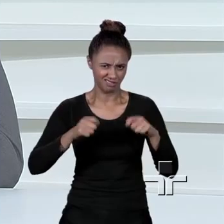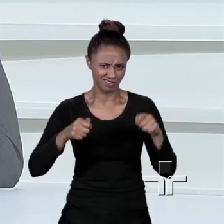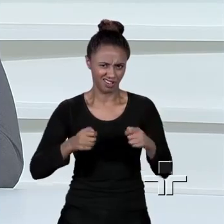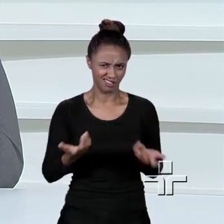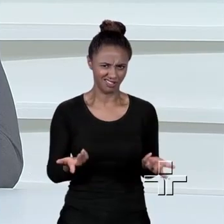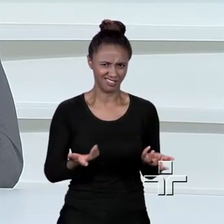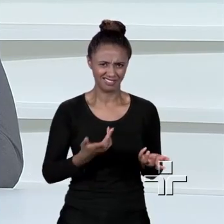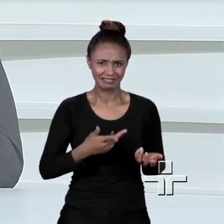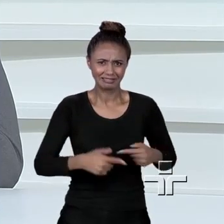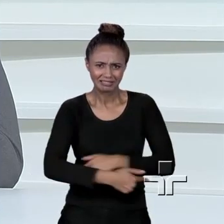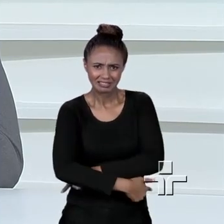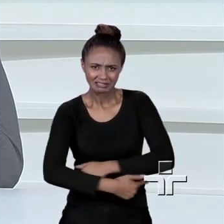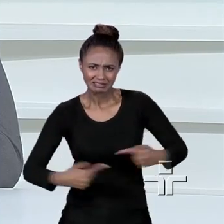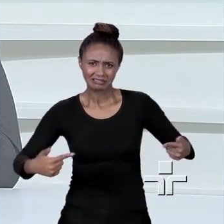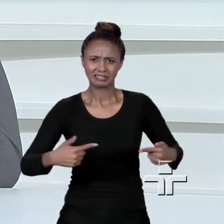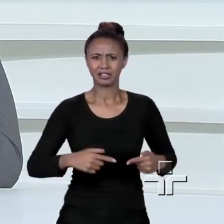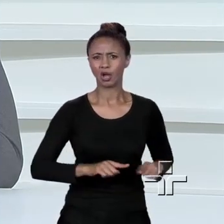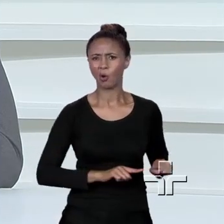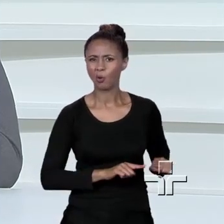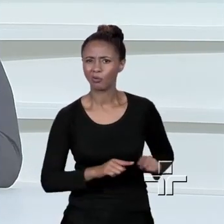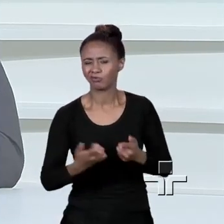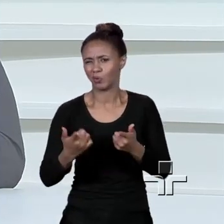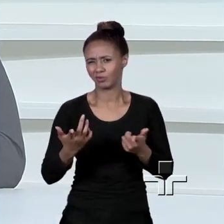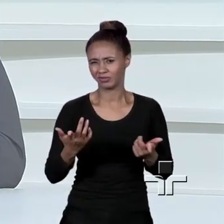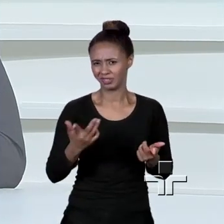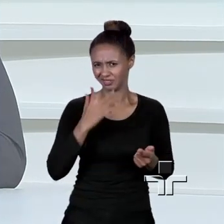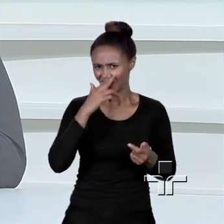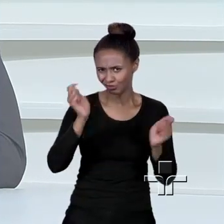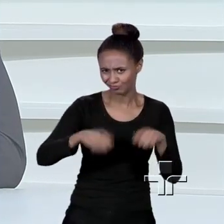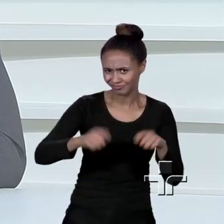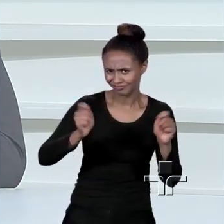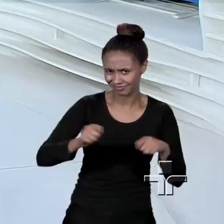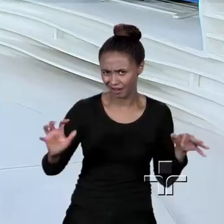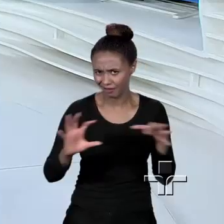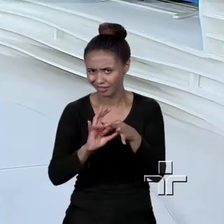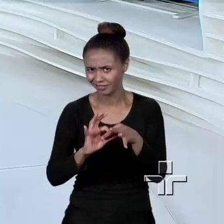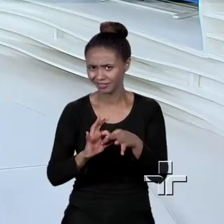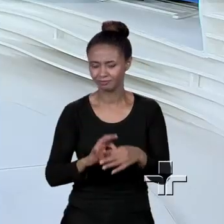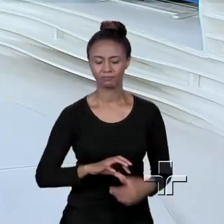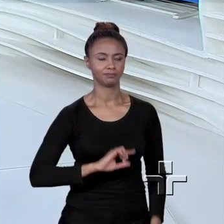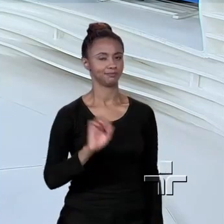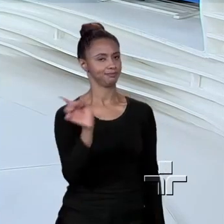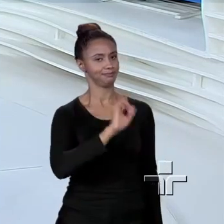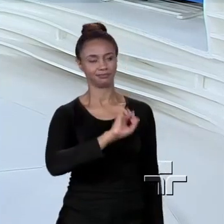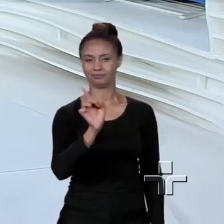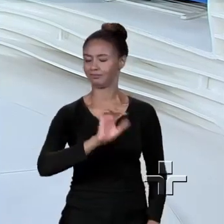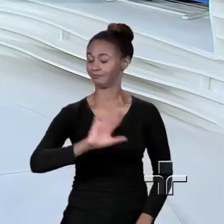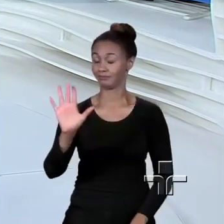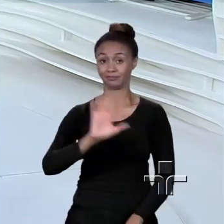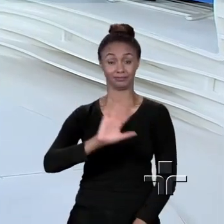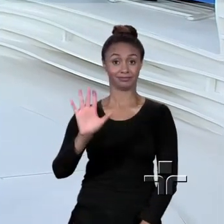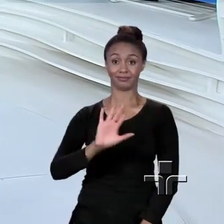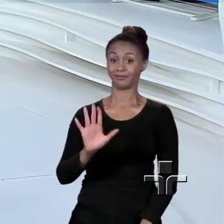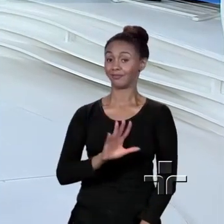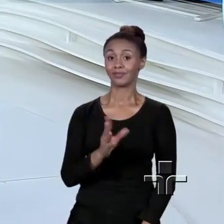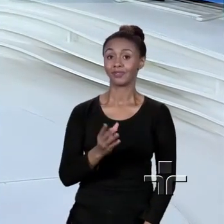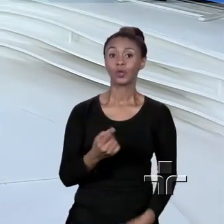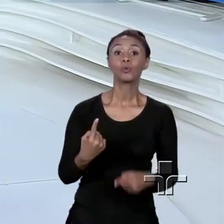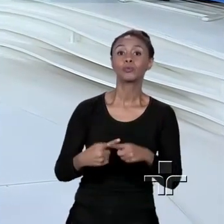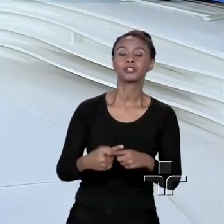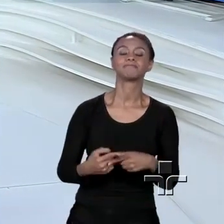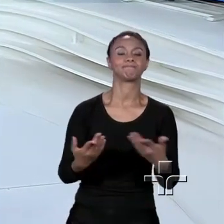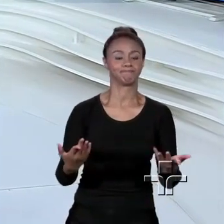Estatuto de Desarmamento e ser em defesa do meio ambiente? A senhora vê essa possibilidade? Não. Por quê? De forma alguma, porque o jeito que o